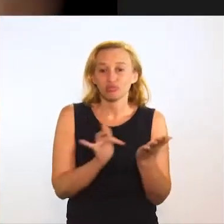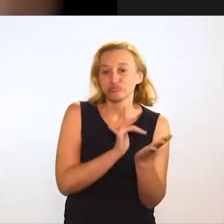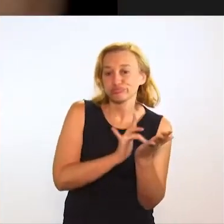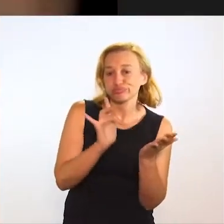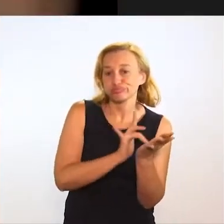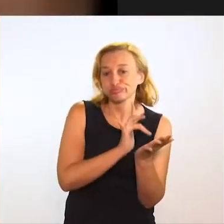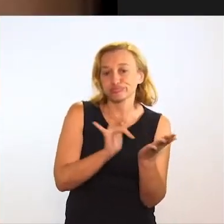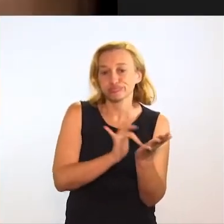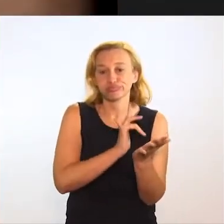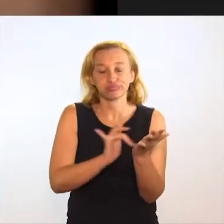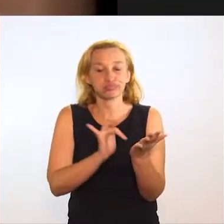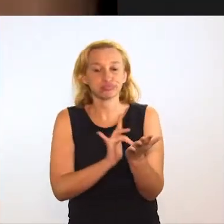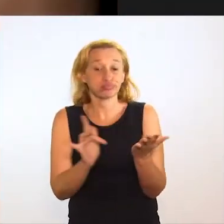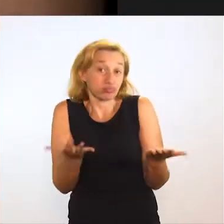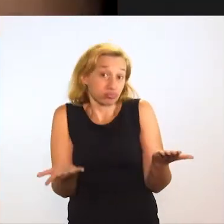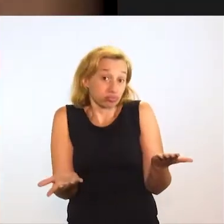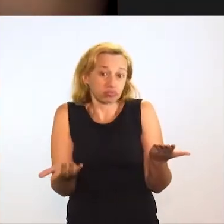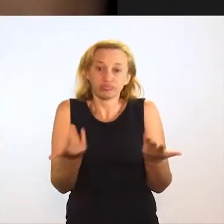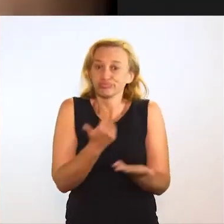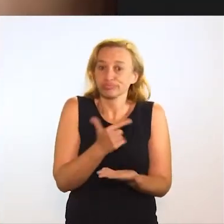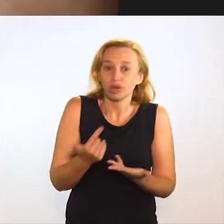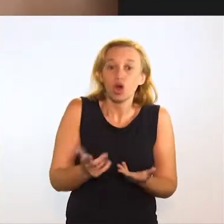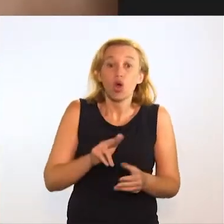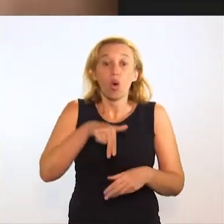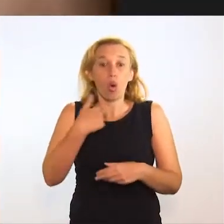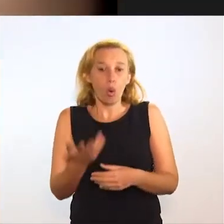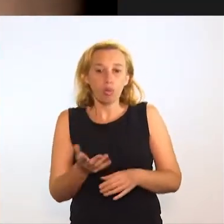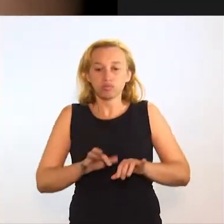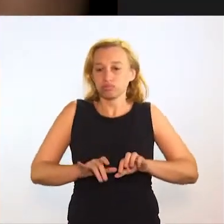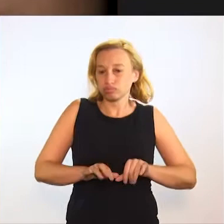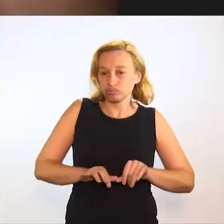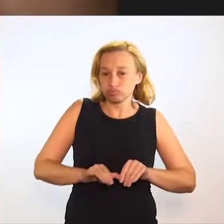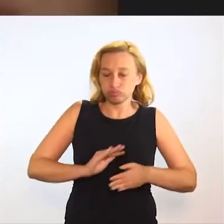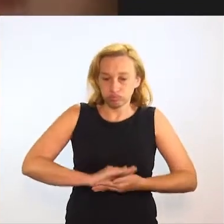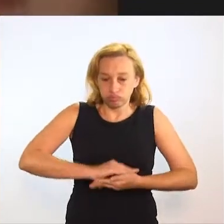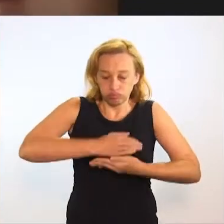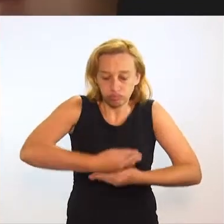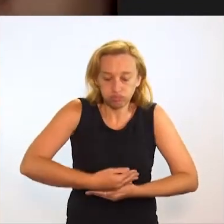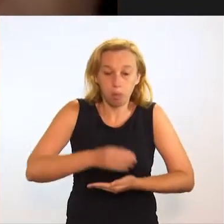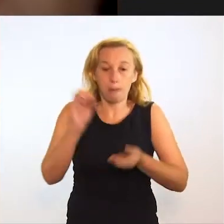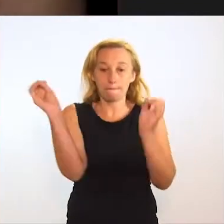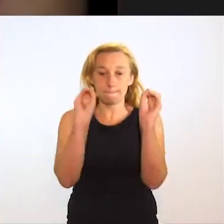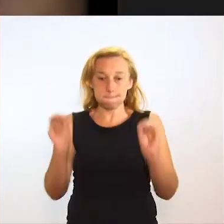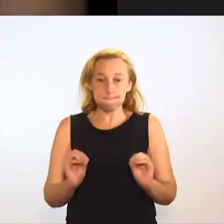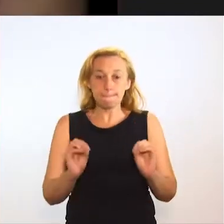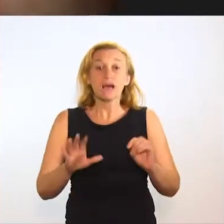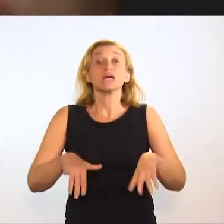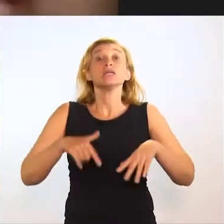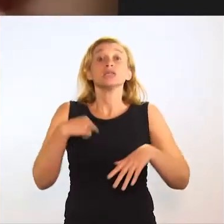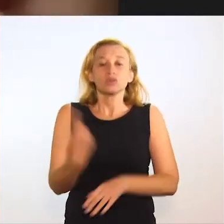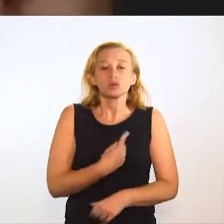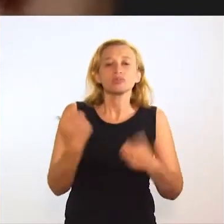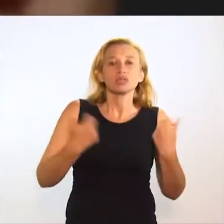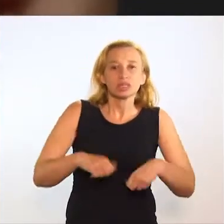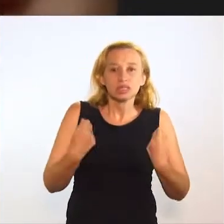sequer um aparelho, um smartphone, né? Ou um notebook, e a gente